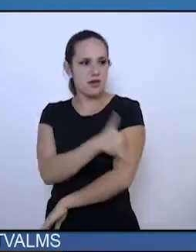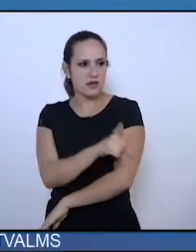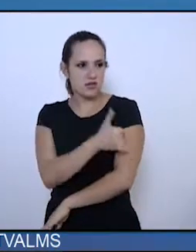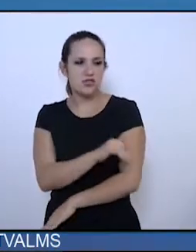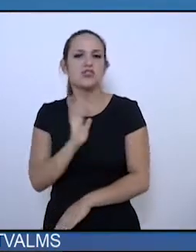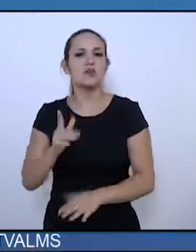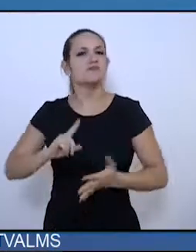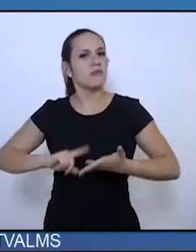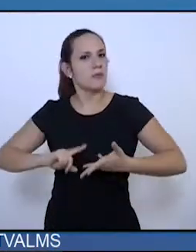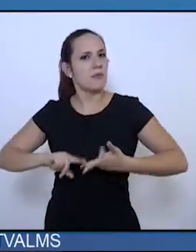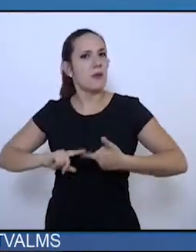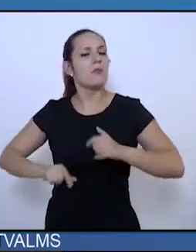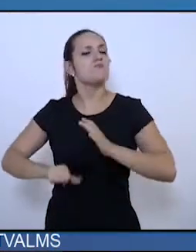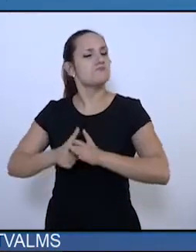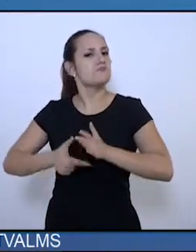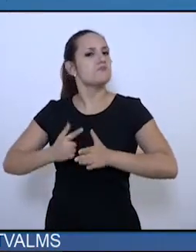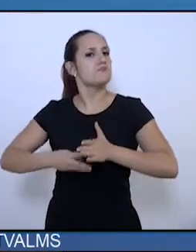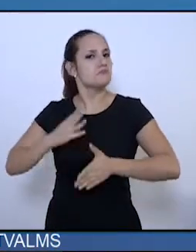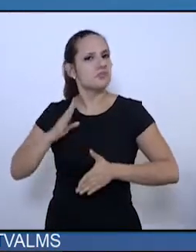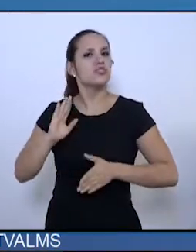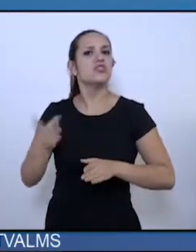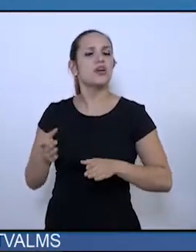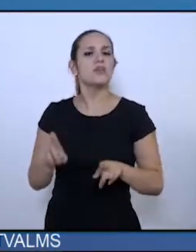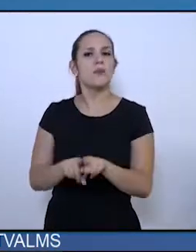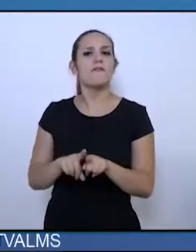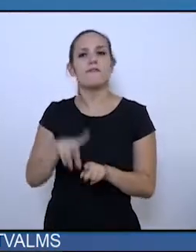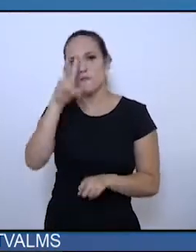assim como a Força Nacional esteve lá.